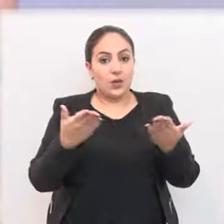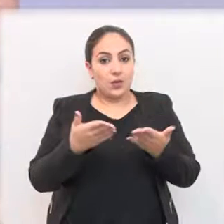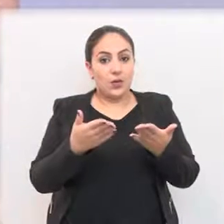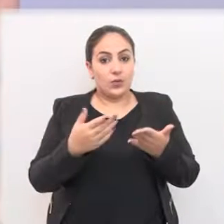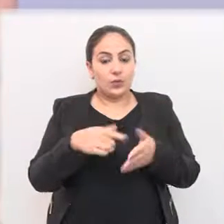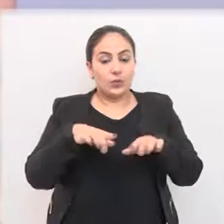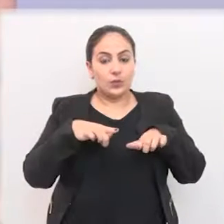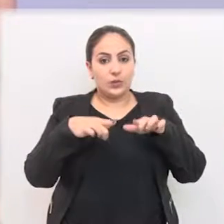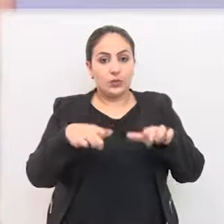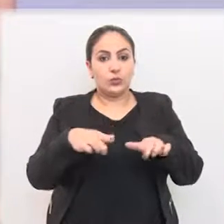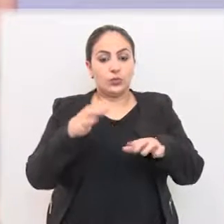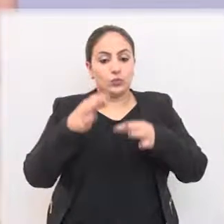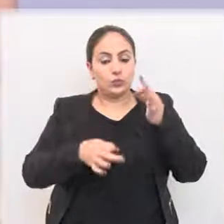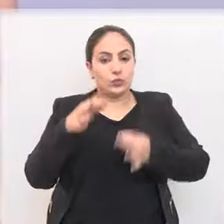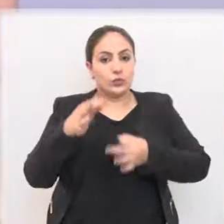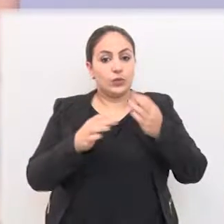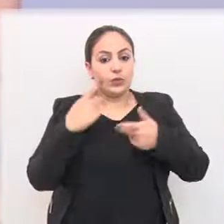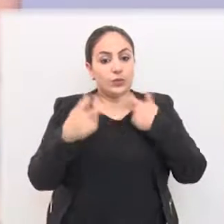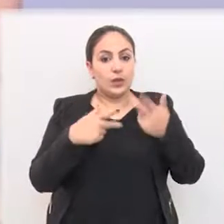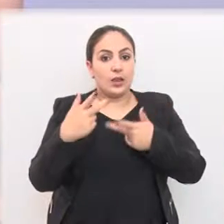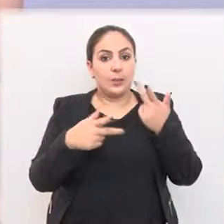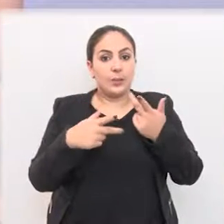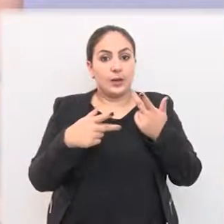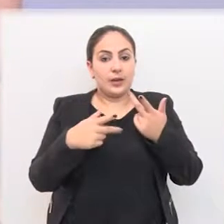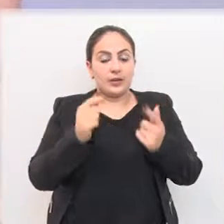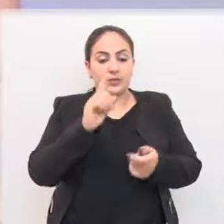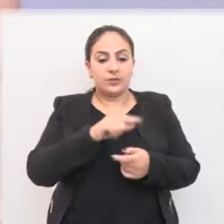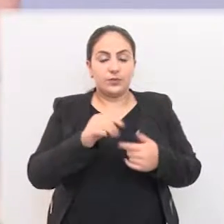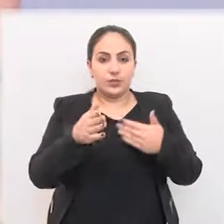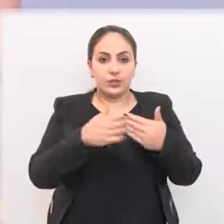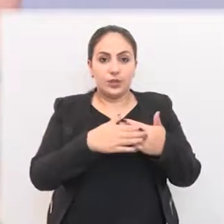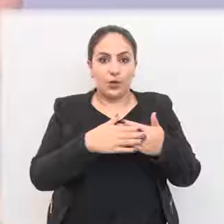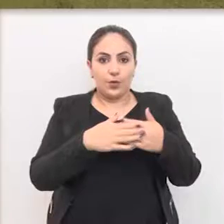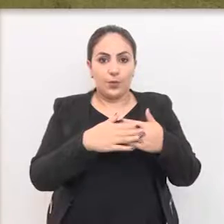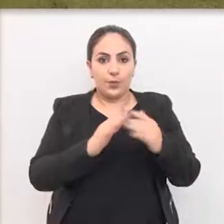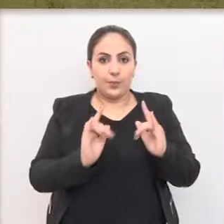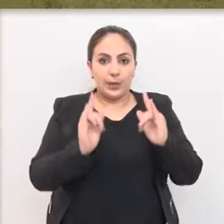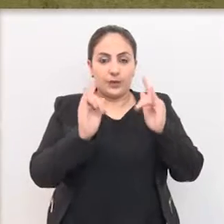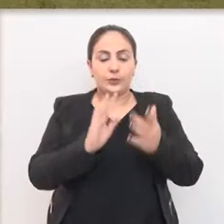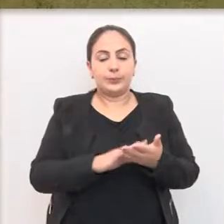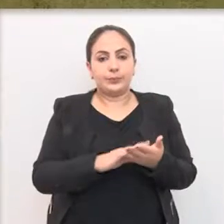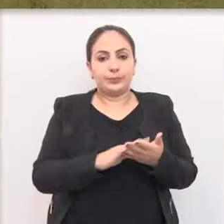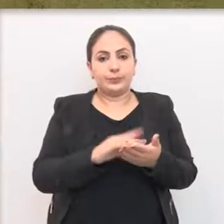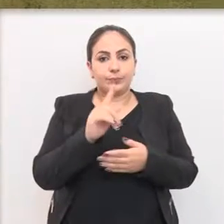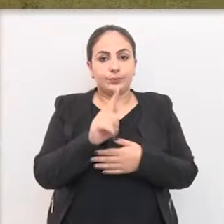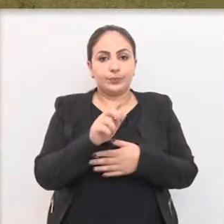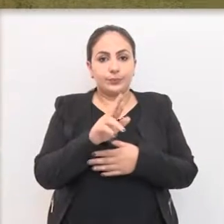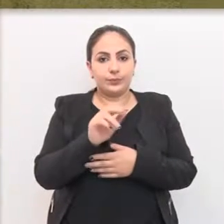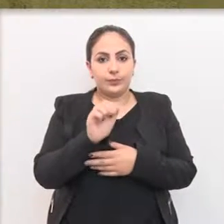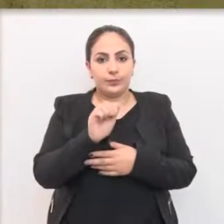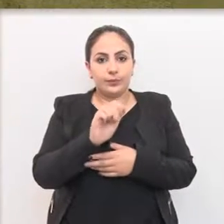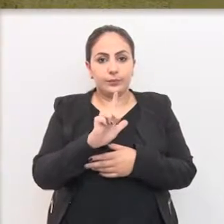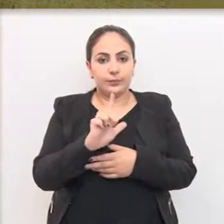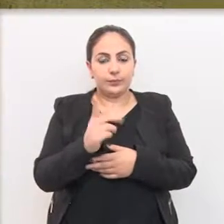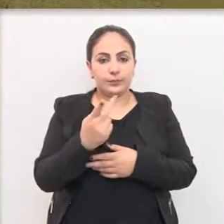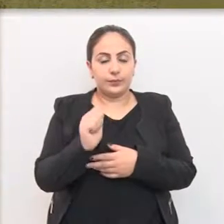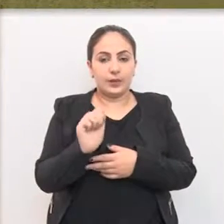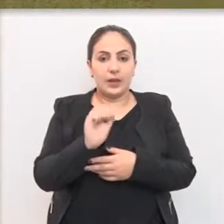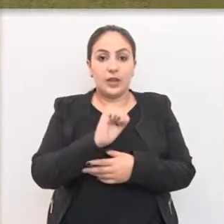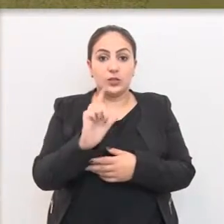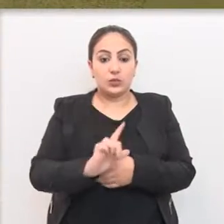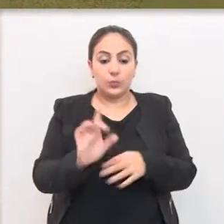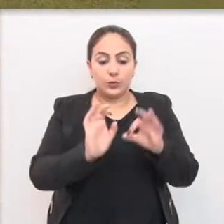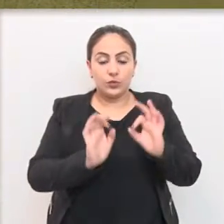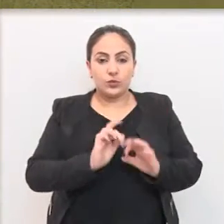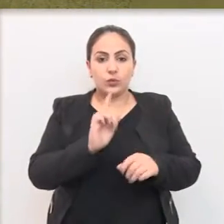Agora, um laudo judicial orienta para a demolição do prédio. O prédio Gralha Azul é um projeto